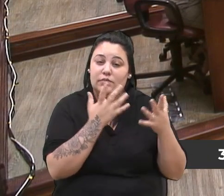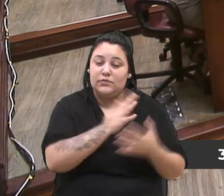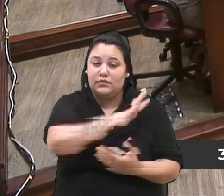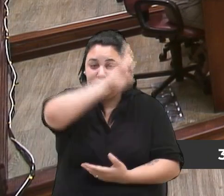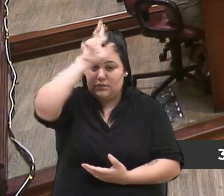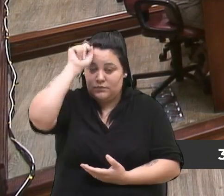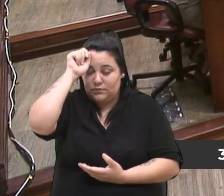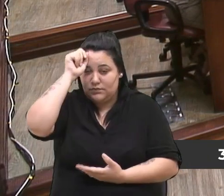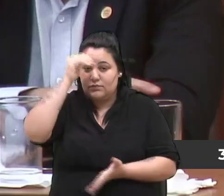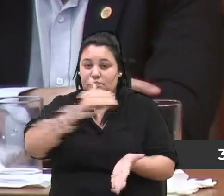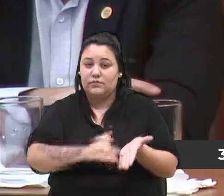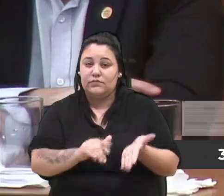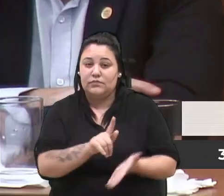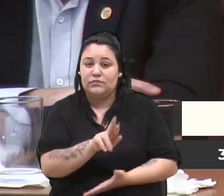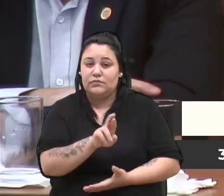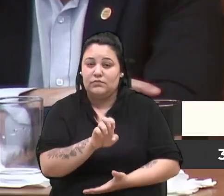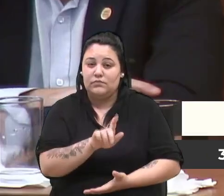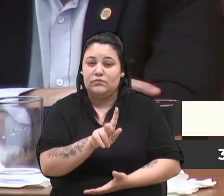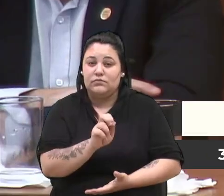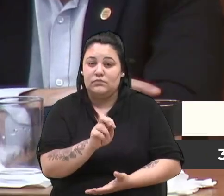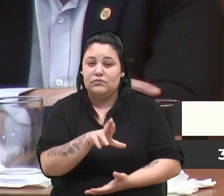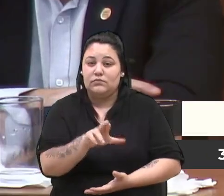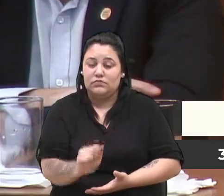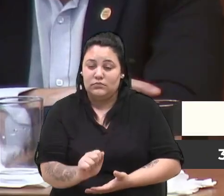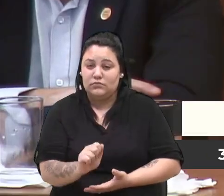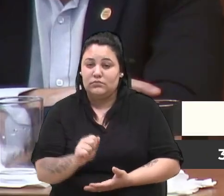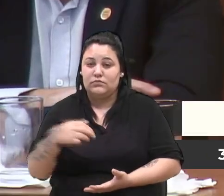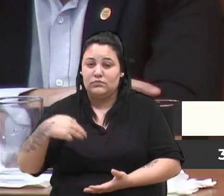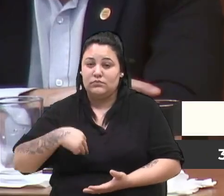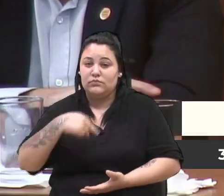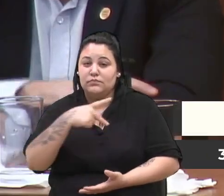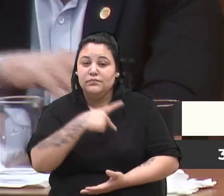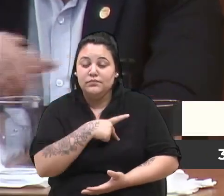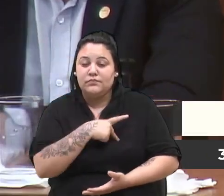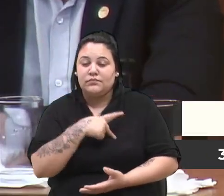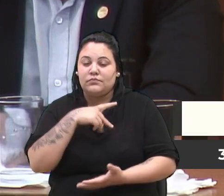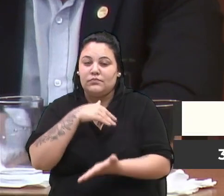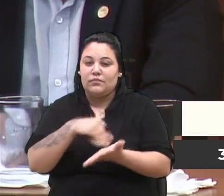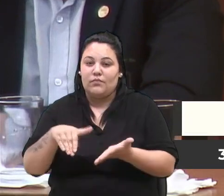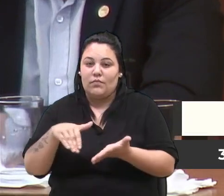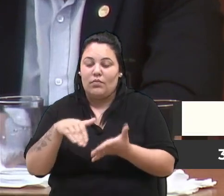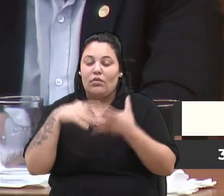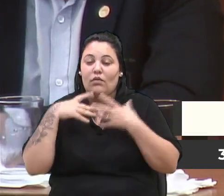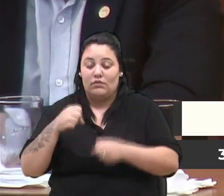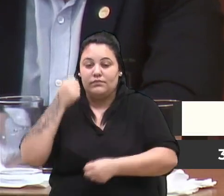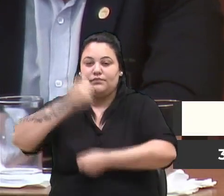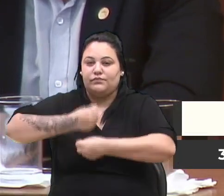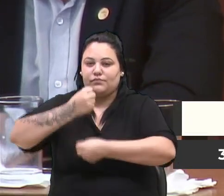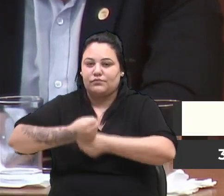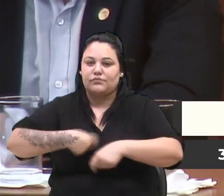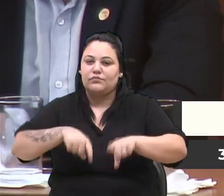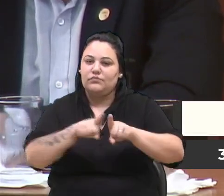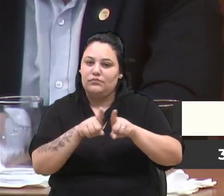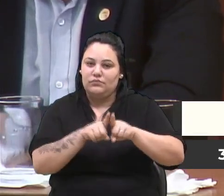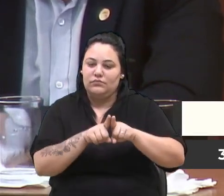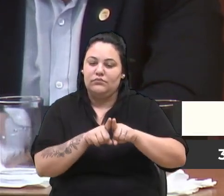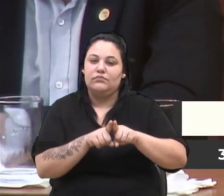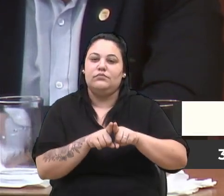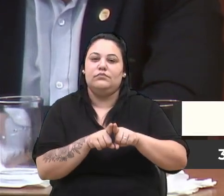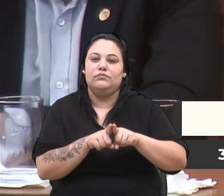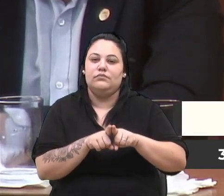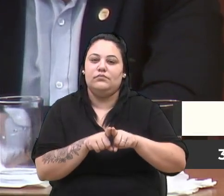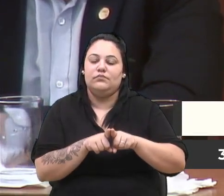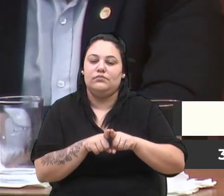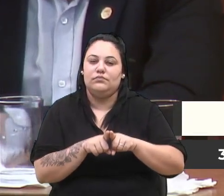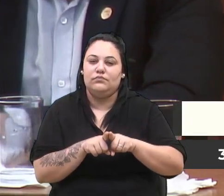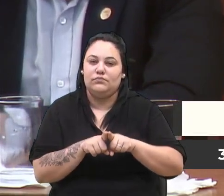secretária Gregor, do Ministério Público, se quer dizer, de obras. E alguma coisa também que o senhor falou